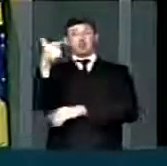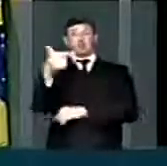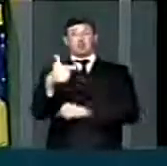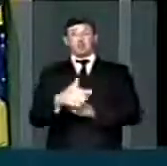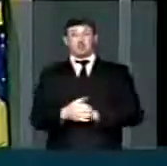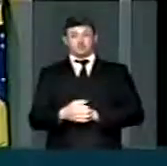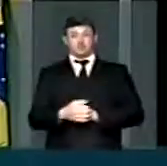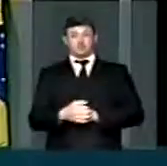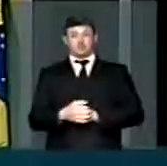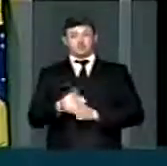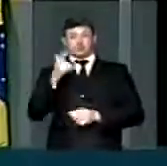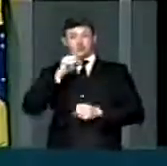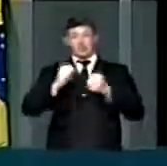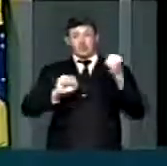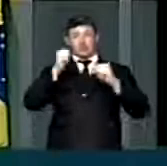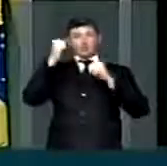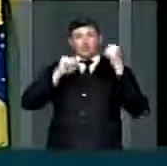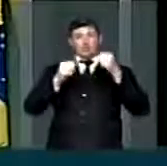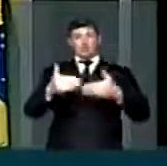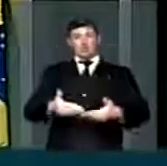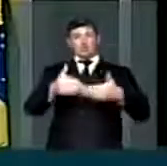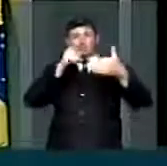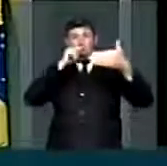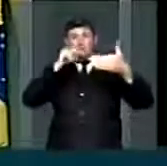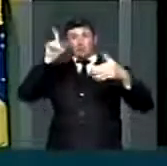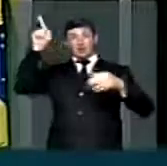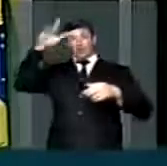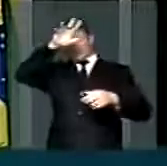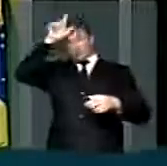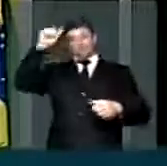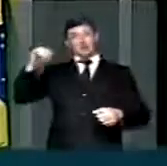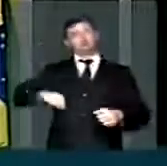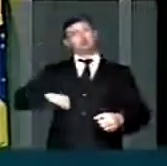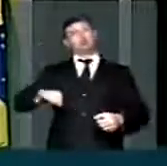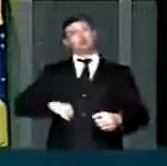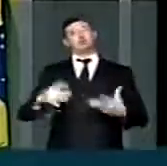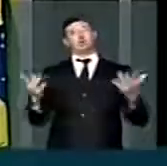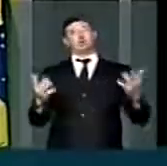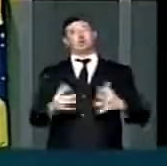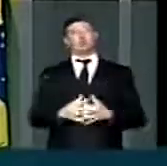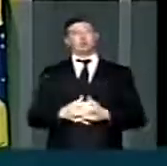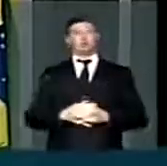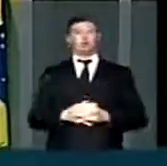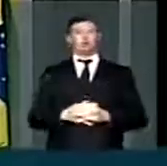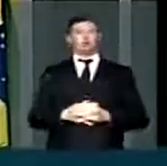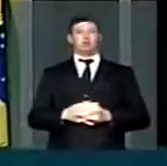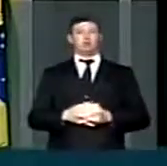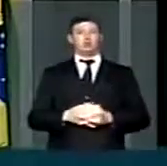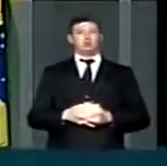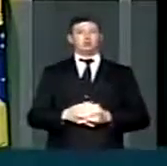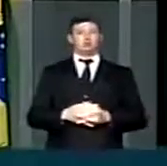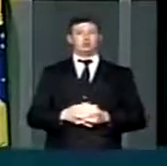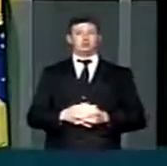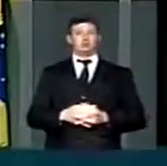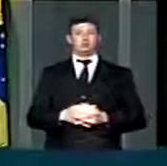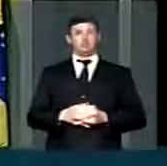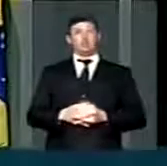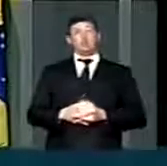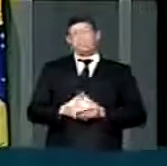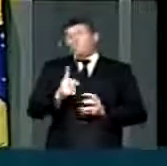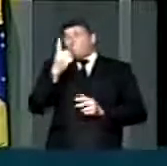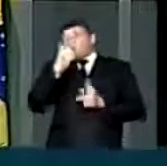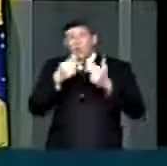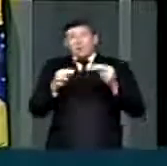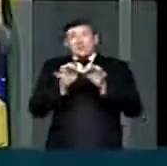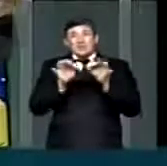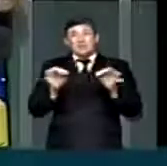Para construir uma usina hidrelétrica na Amazônia é um sofrimento, é um parto. E agora, uma das poucas coisas que